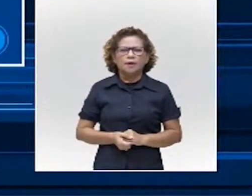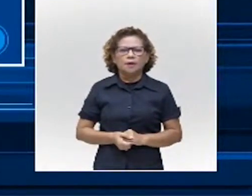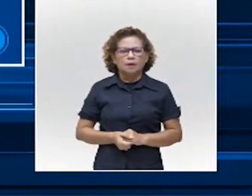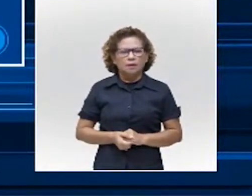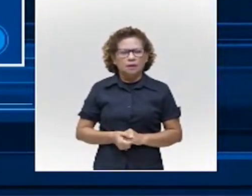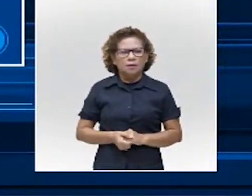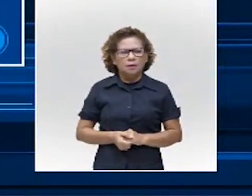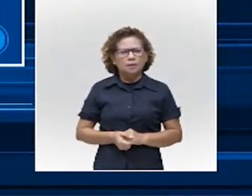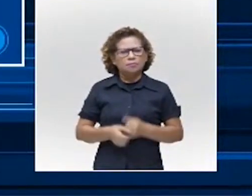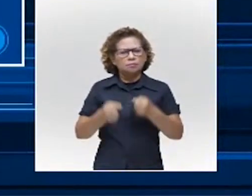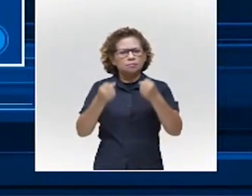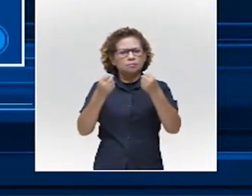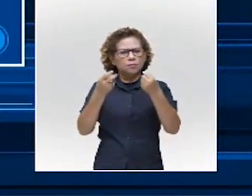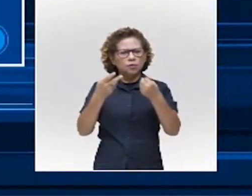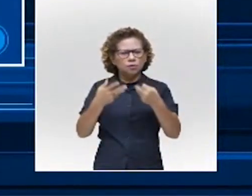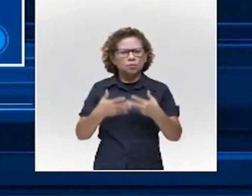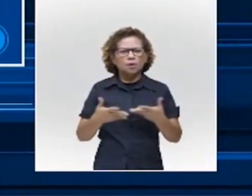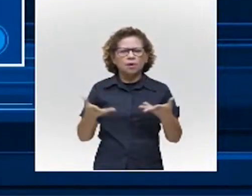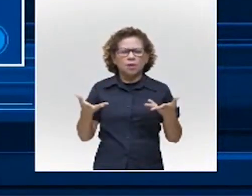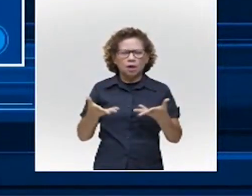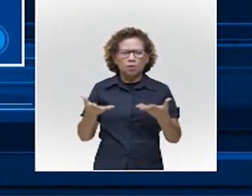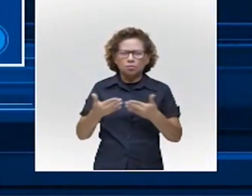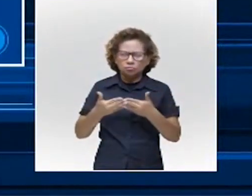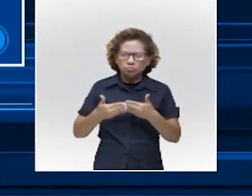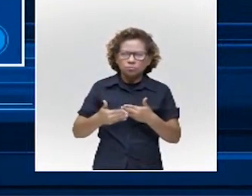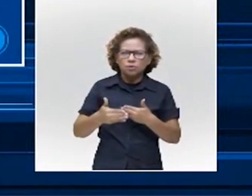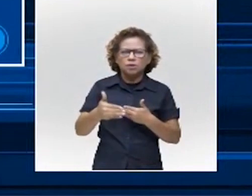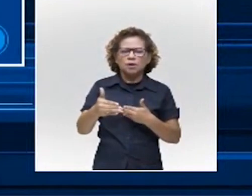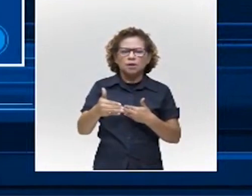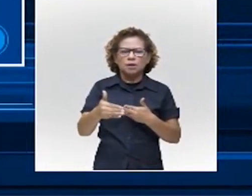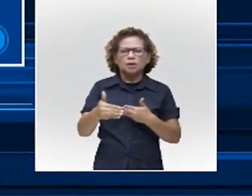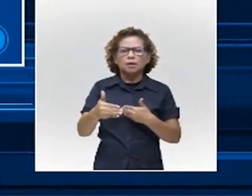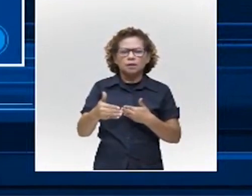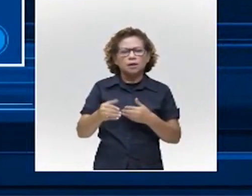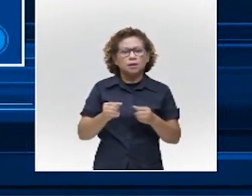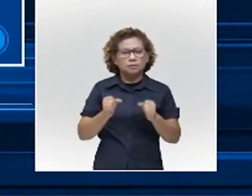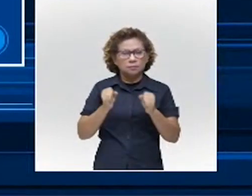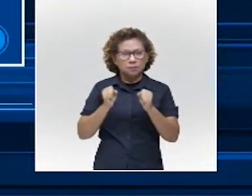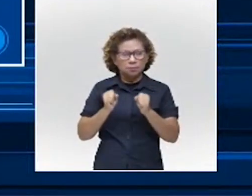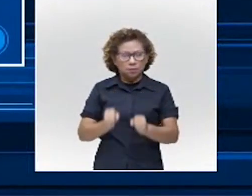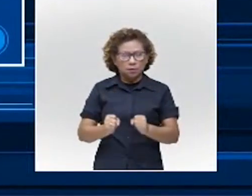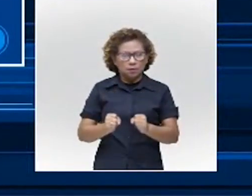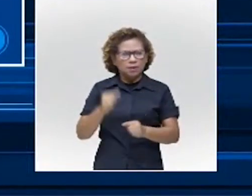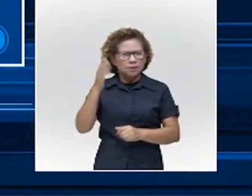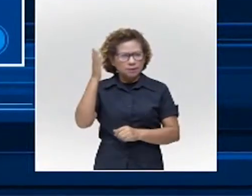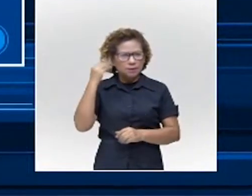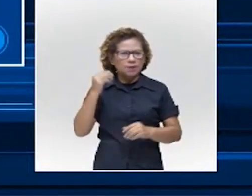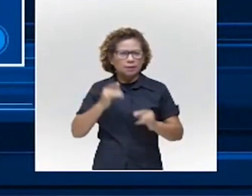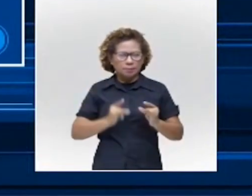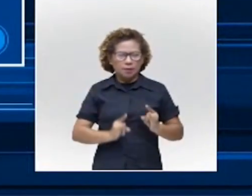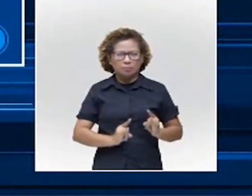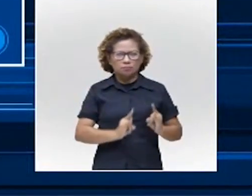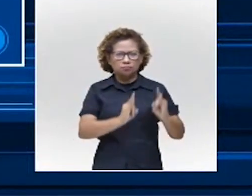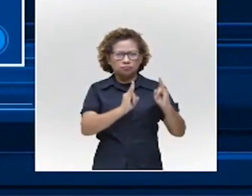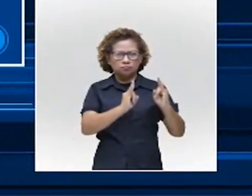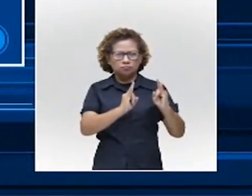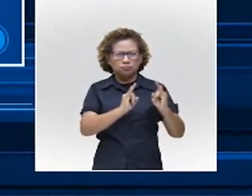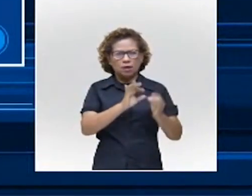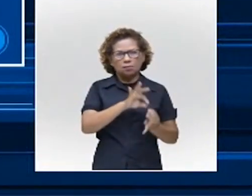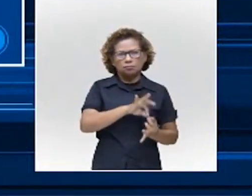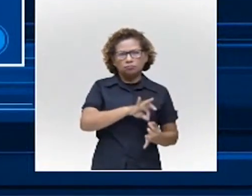o que eu acabei de lhes falar. A partir dele, podemos determinar a altura de prédios, torres,